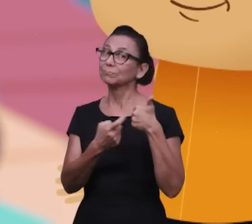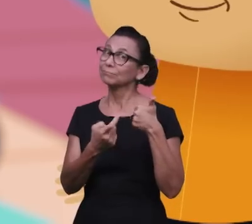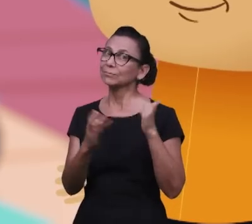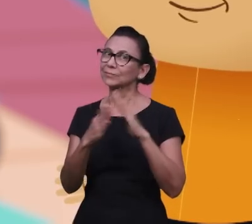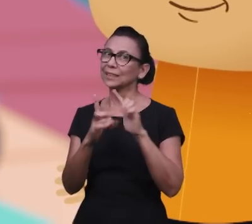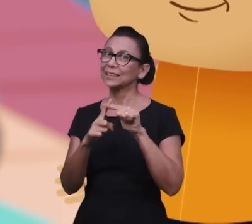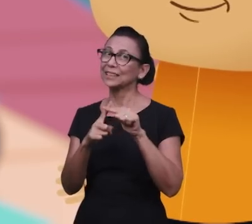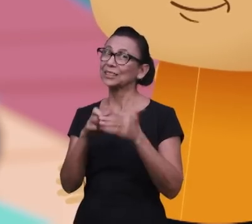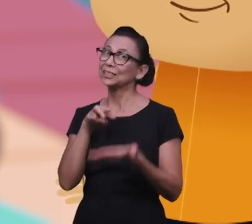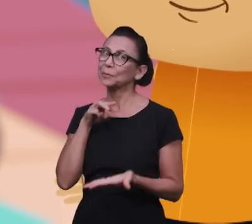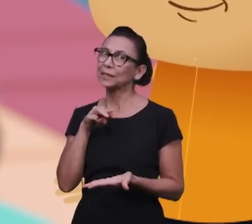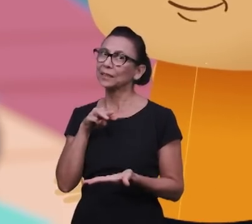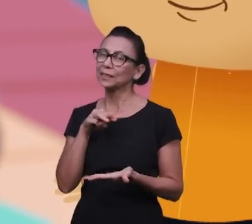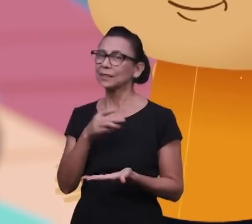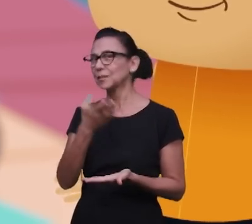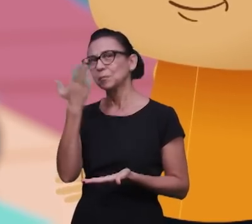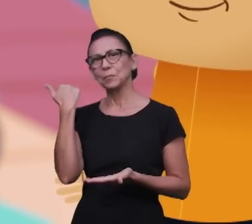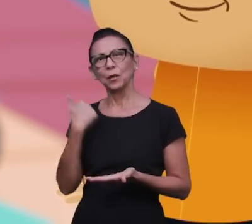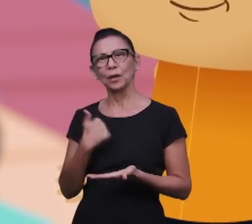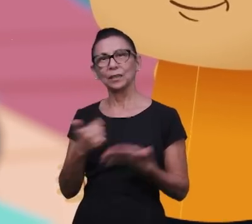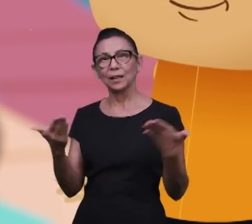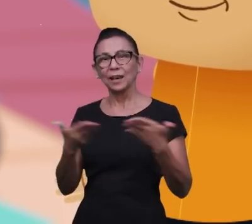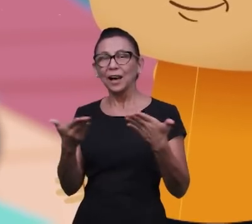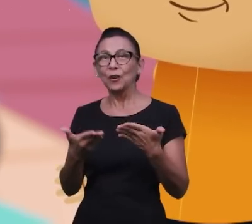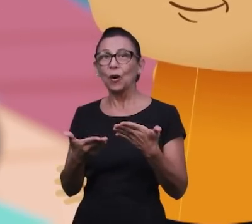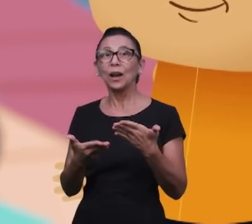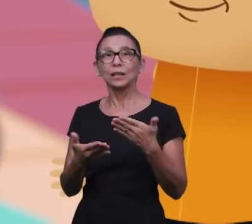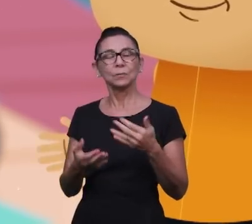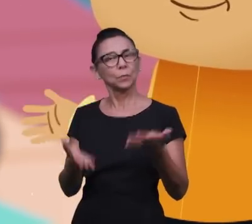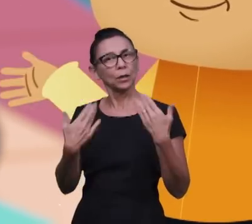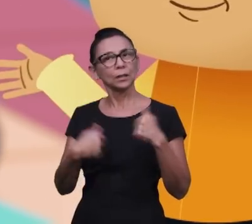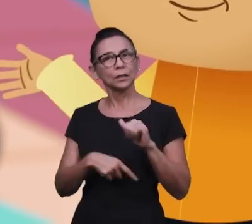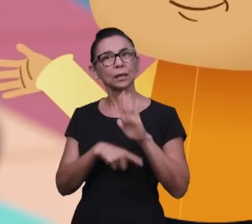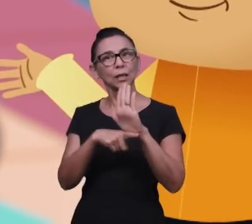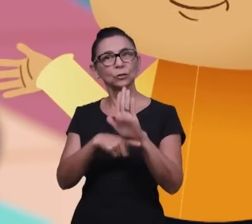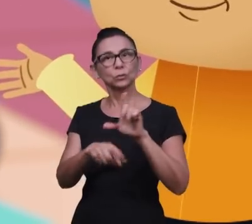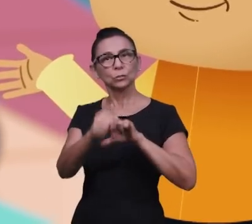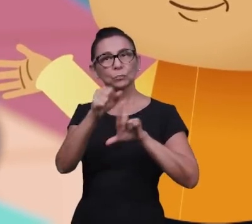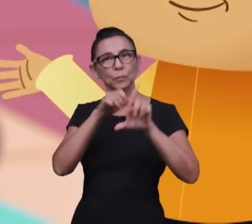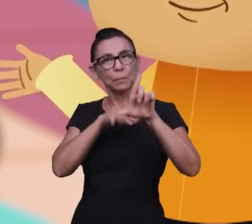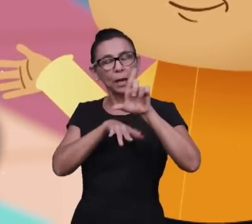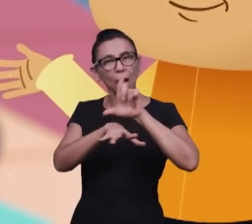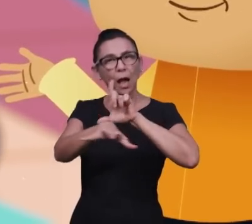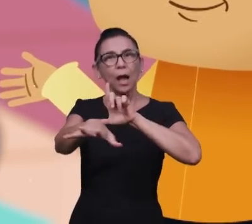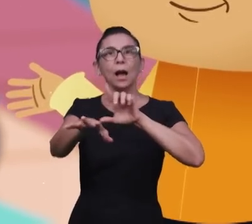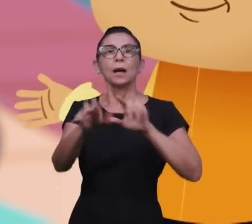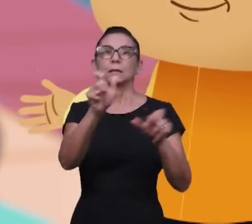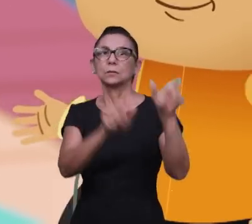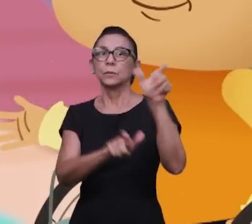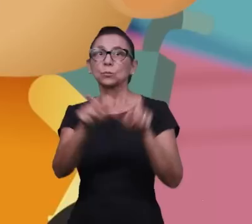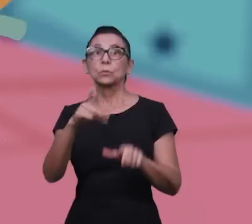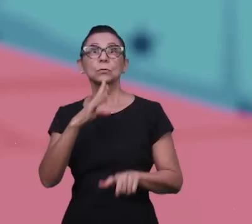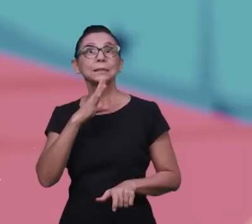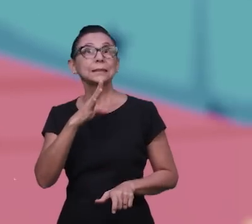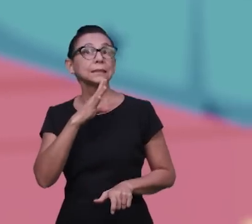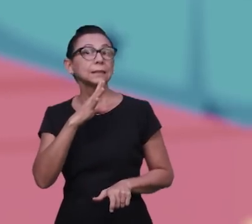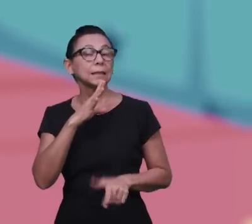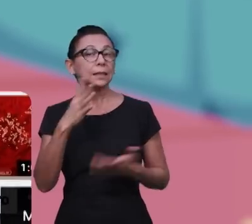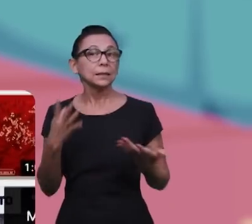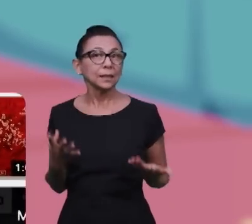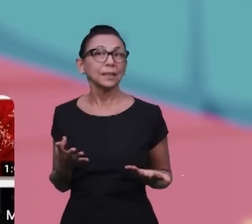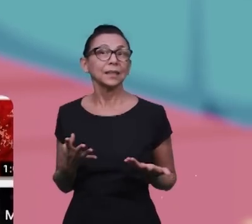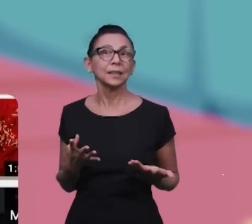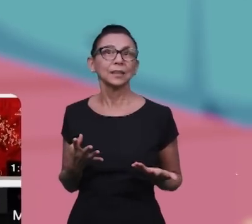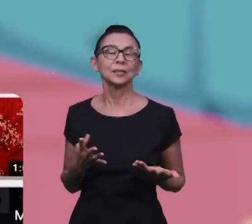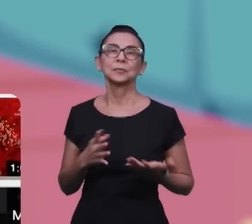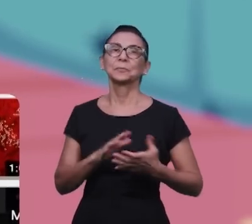igreja? Faça isso e ajude a espalhar os conteúdos da Igreja Cristã Maranata e edificar muitas pessoas. E aí, quem ainda